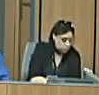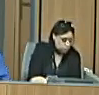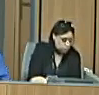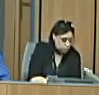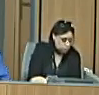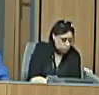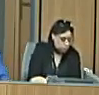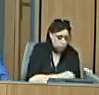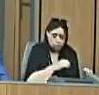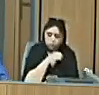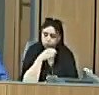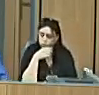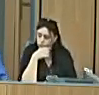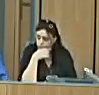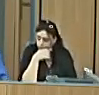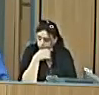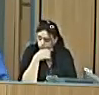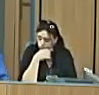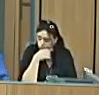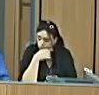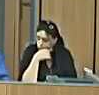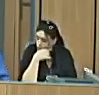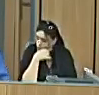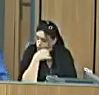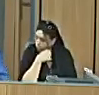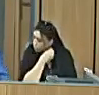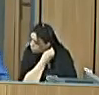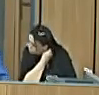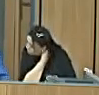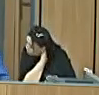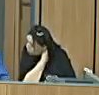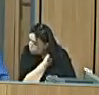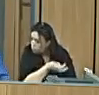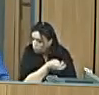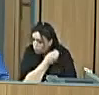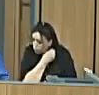sargento rodrigues e os demais companheiros liderança